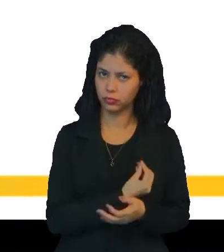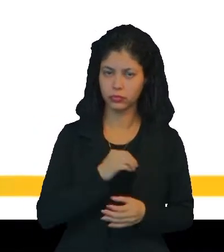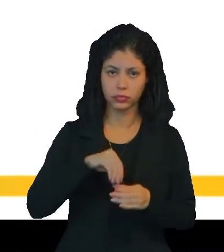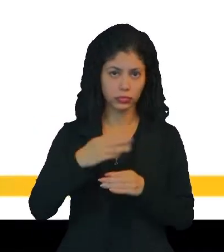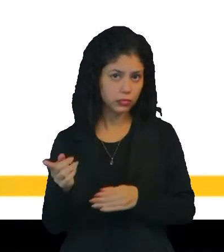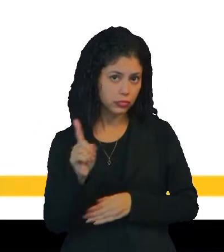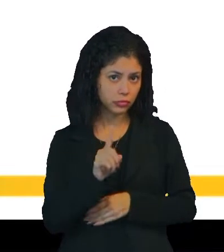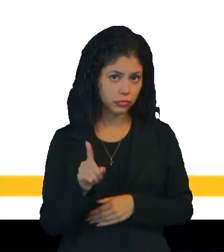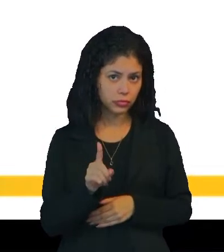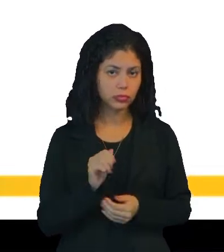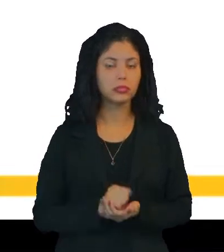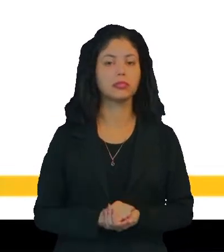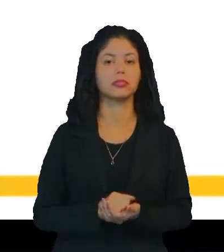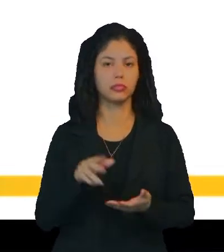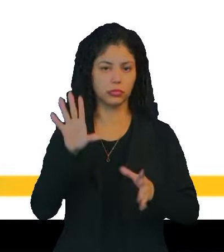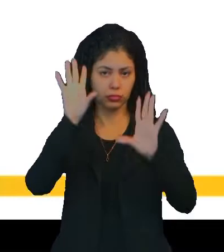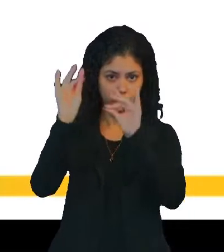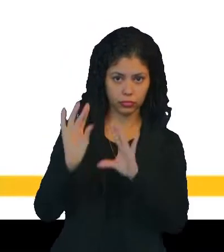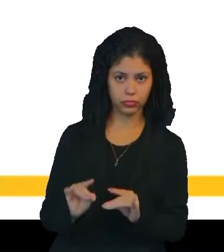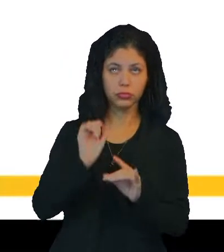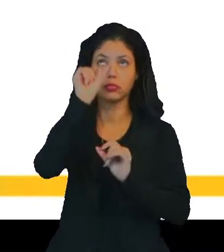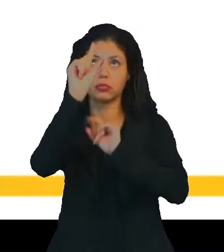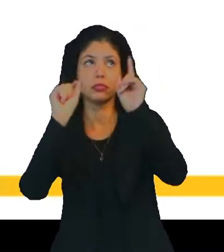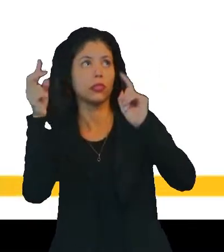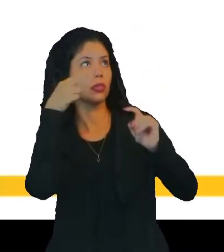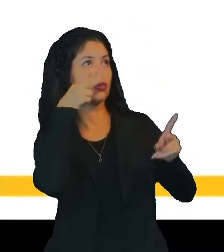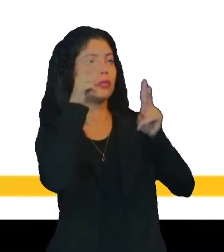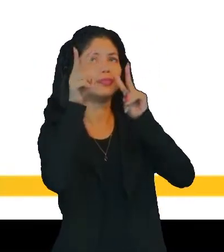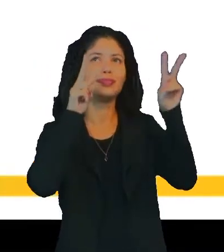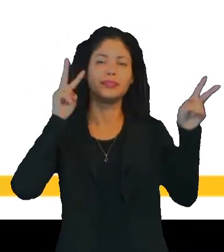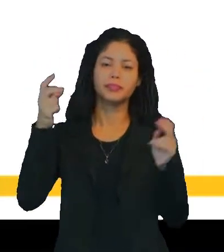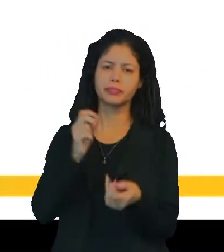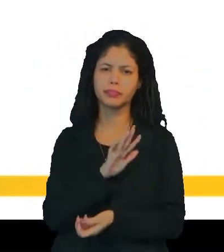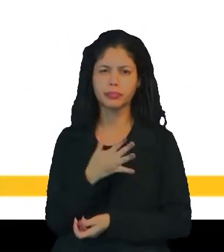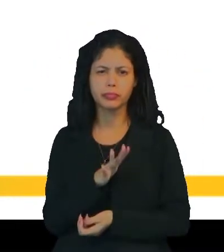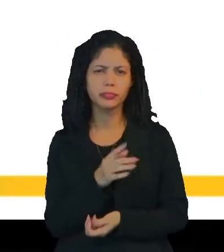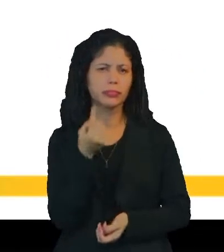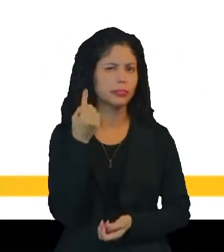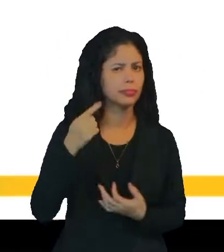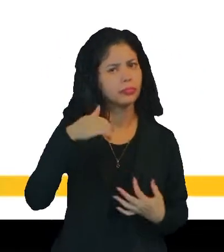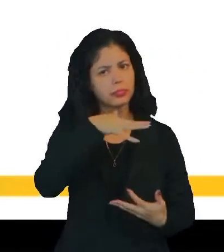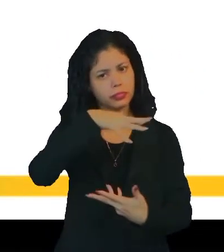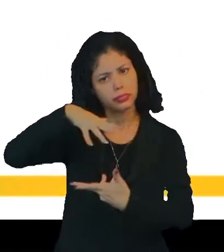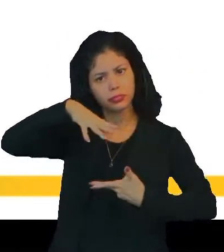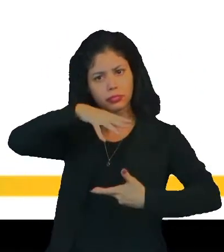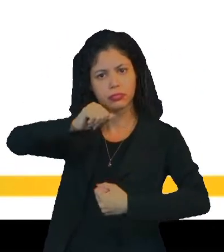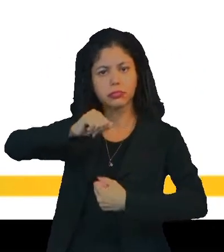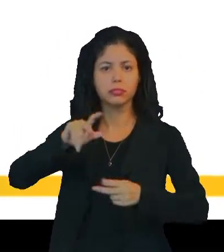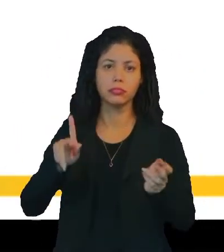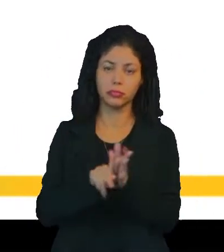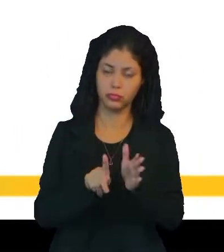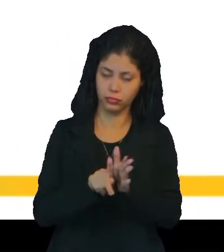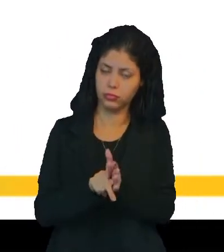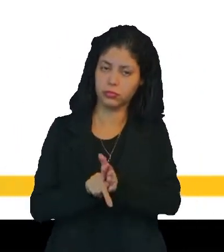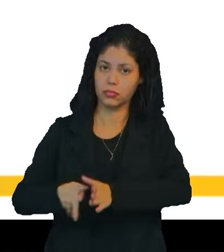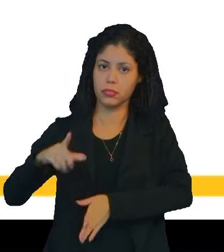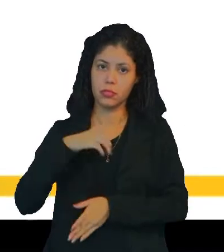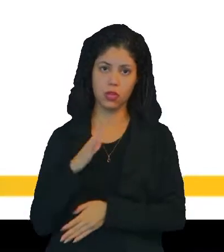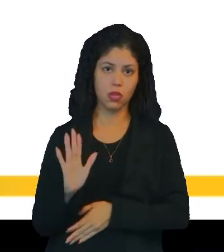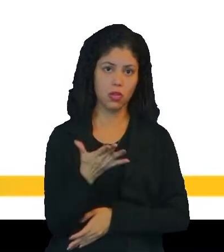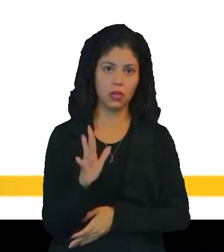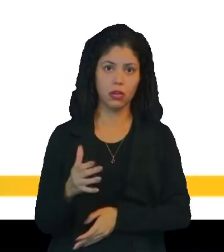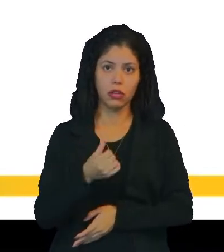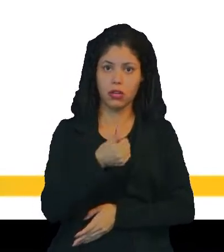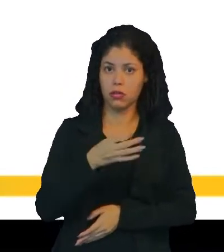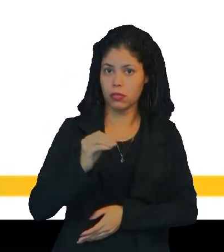Terra? É possível que em cada estrela que observamos no céu tenha pelo menos um planeta em sua órbita. Isso significa que existe pelo menos